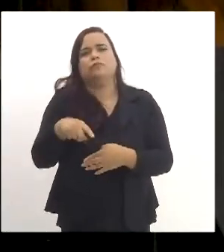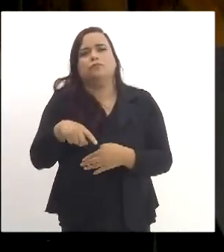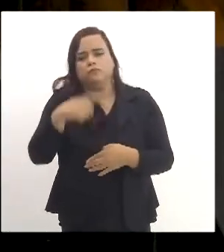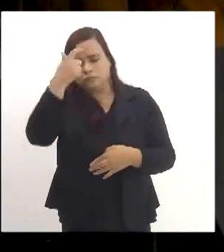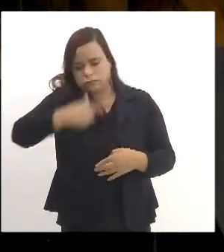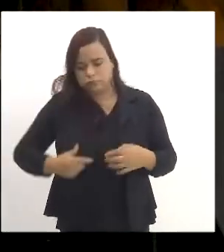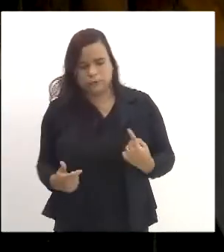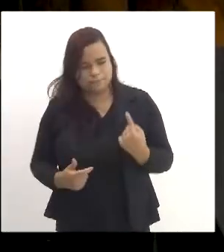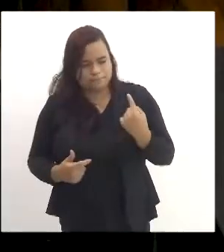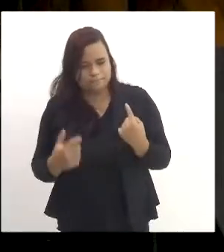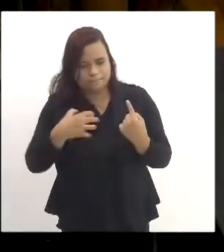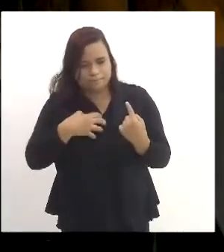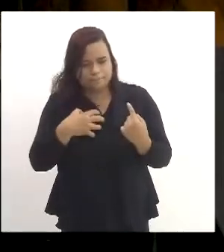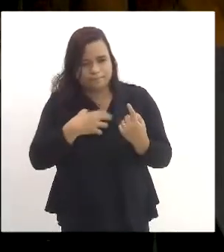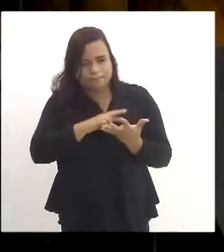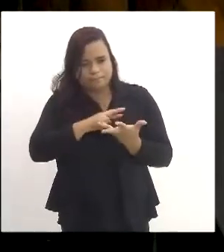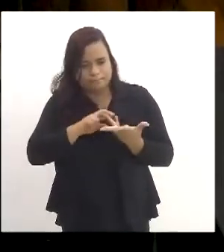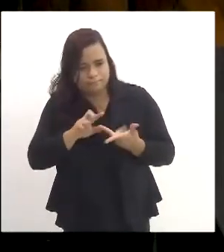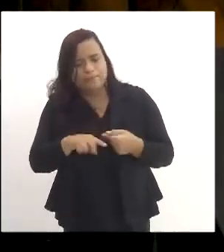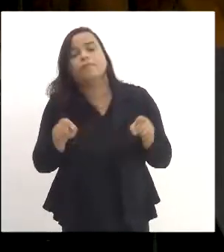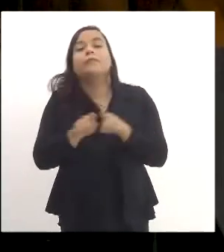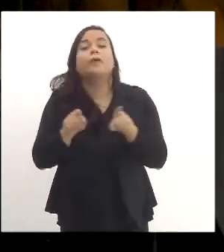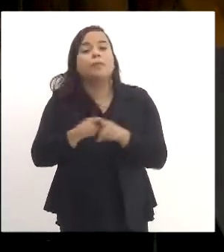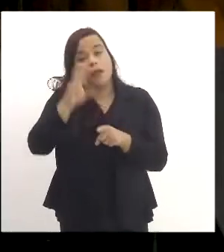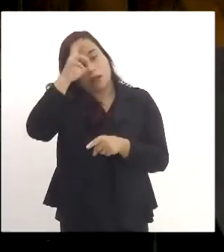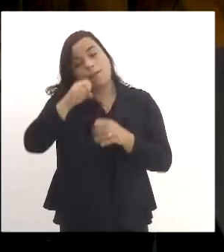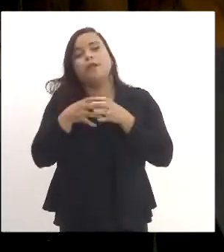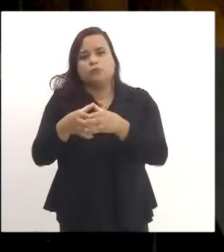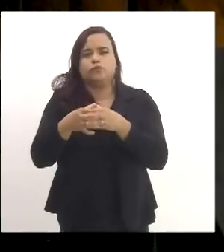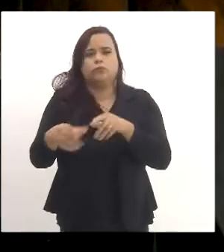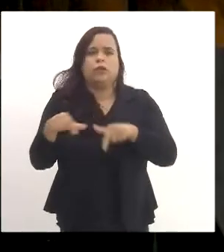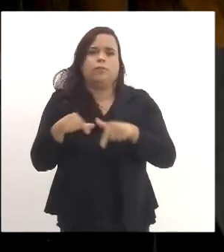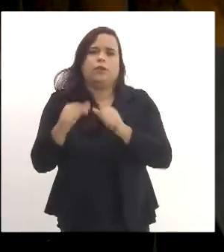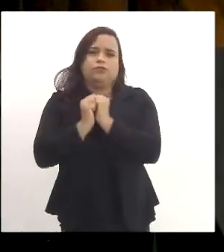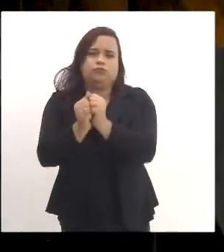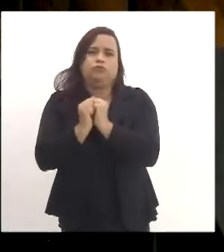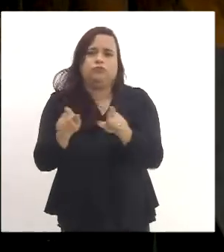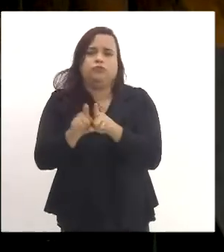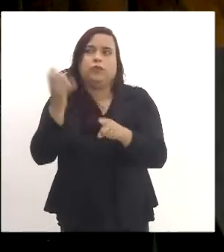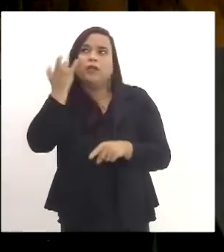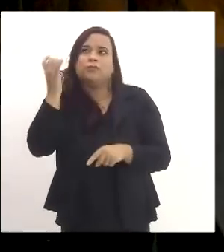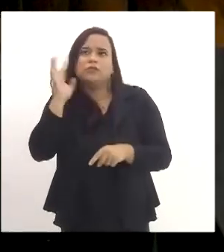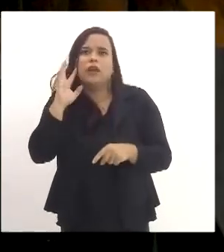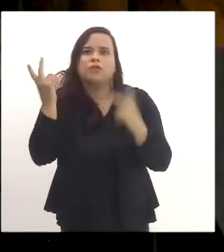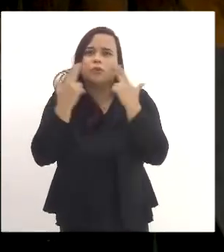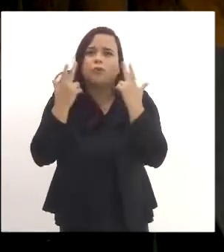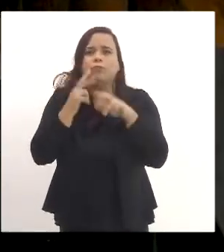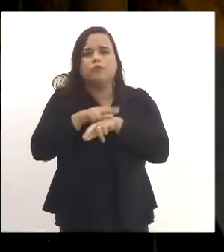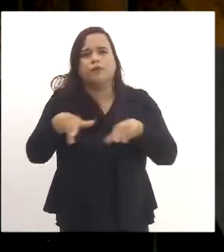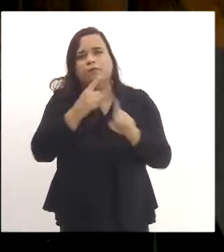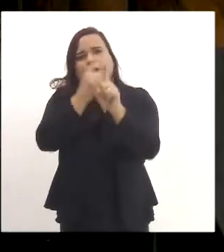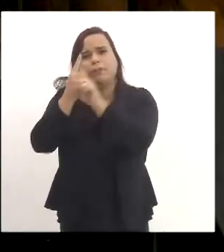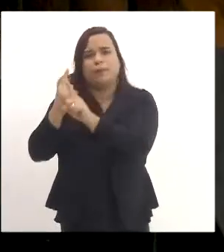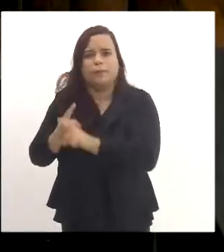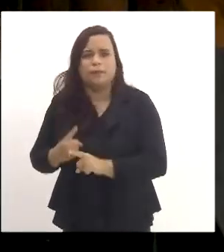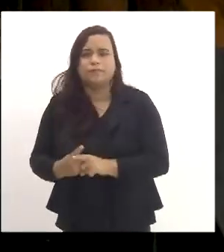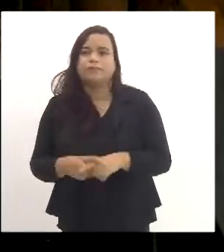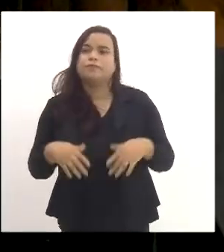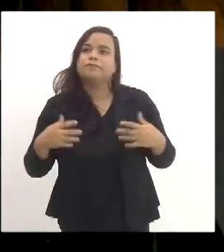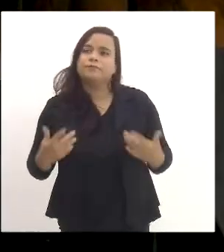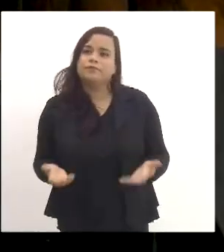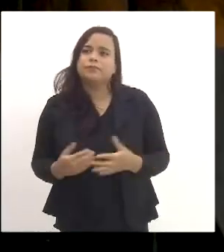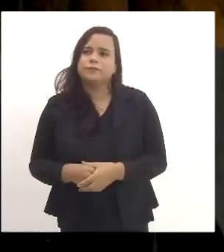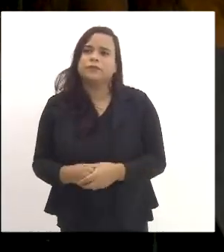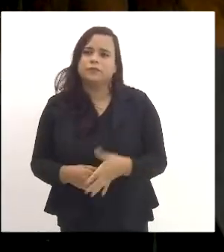singular, mas aprendam a trabalhar em conjunto e a encontrar ideias comuns. Quando terminei há mais